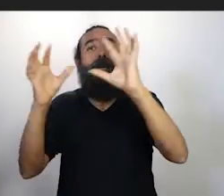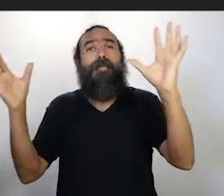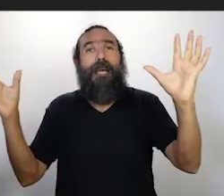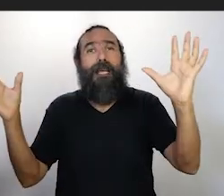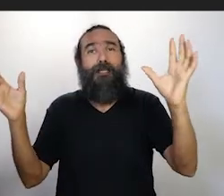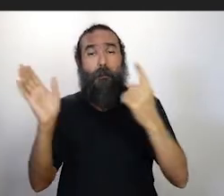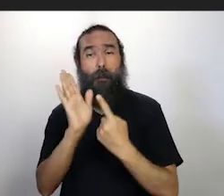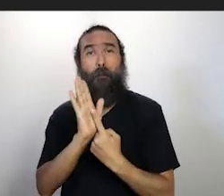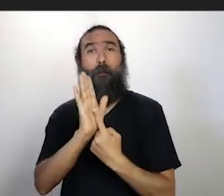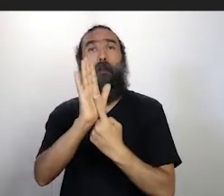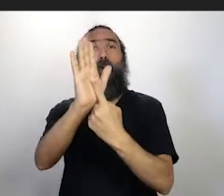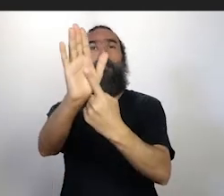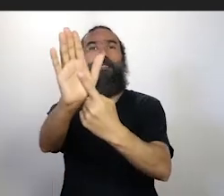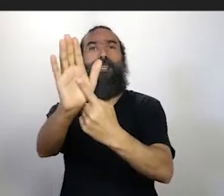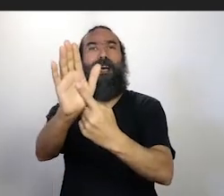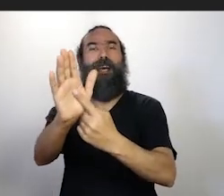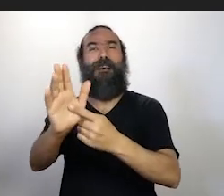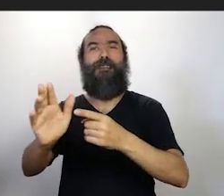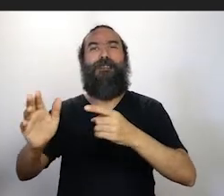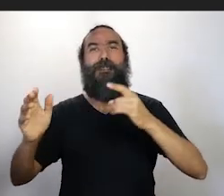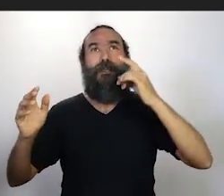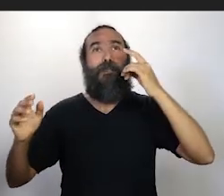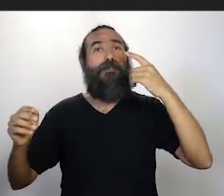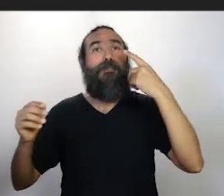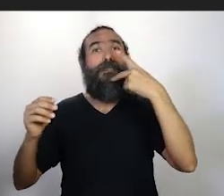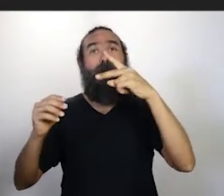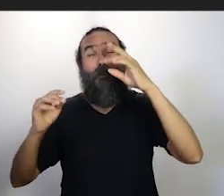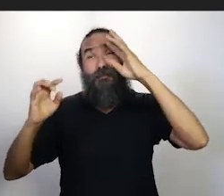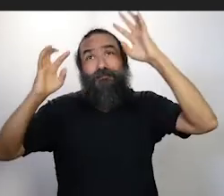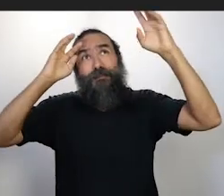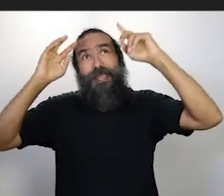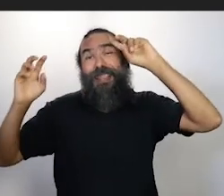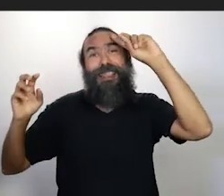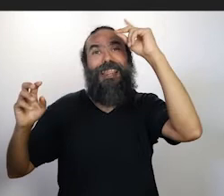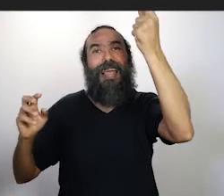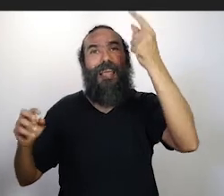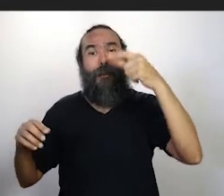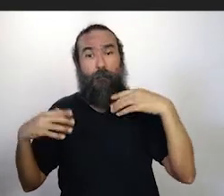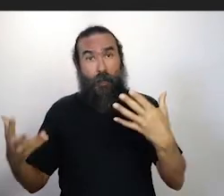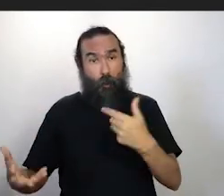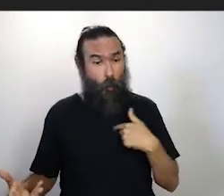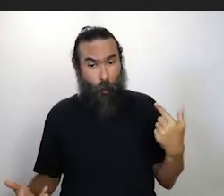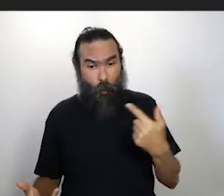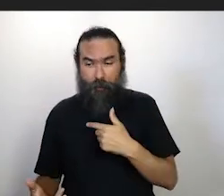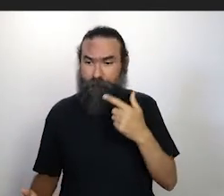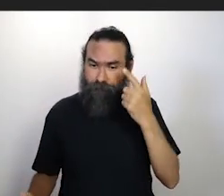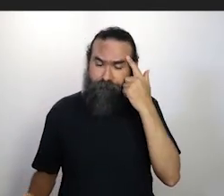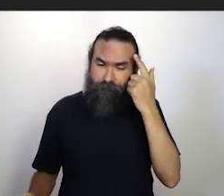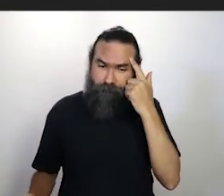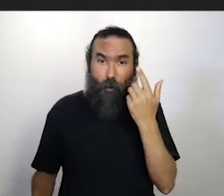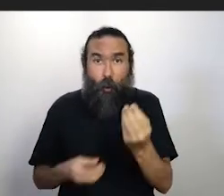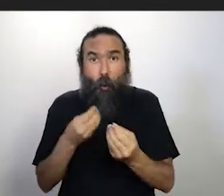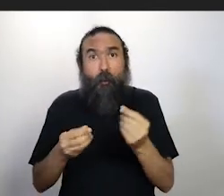essa digitalização desse processo educacional, a gente começou a criar diferentes canais de comunicação.